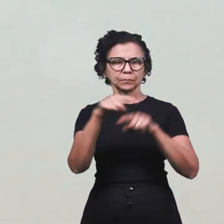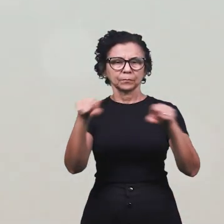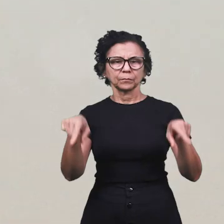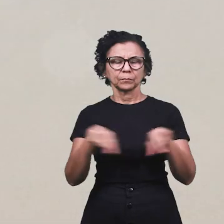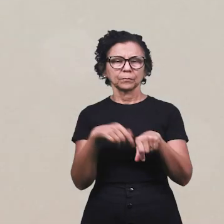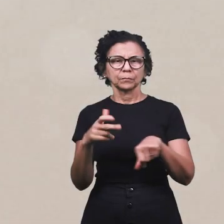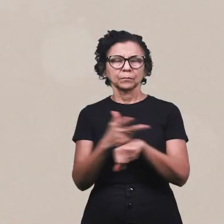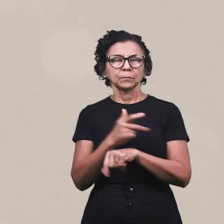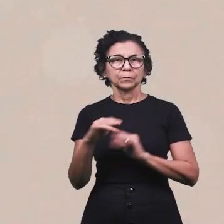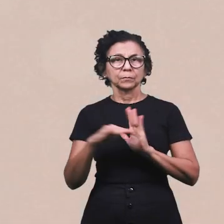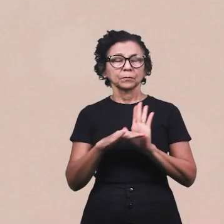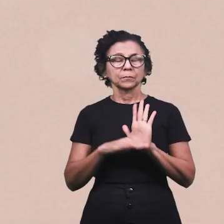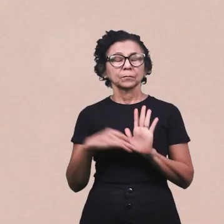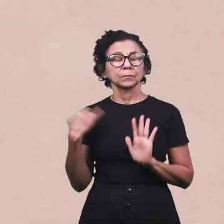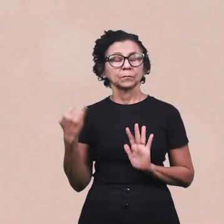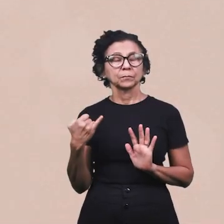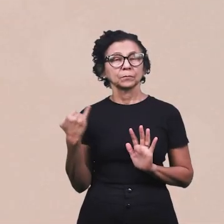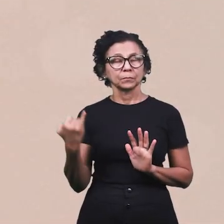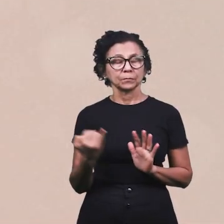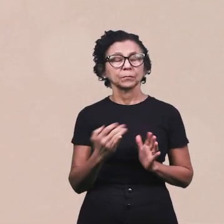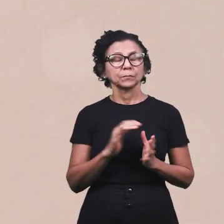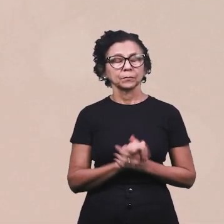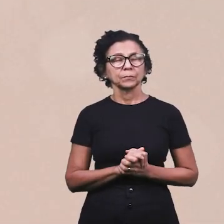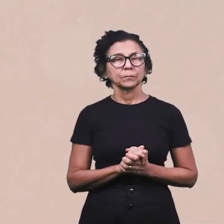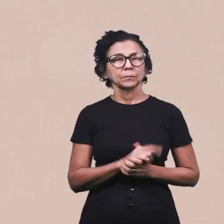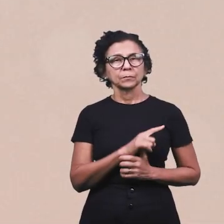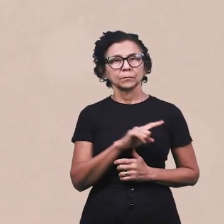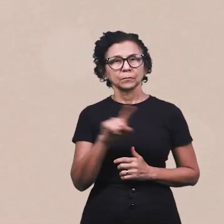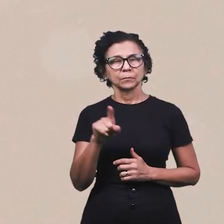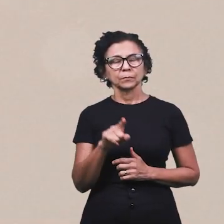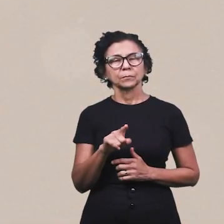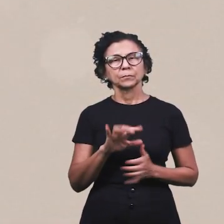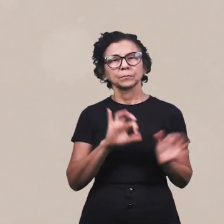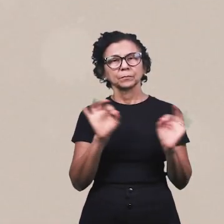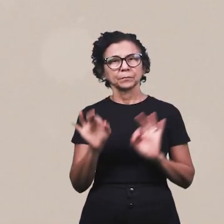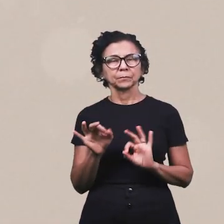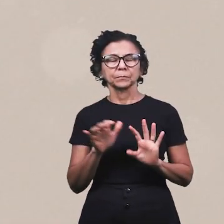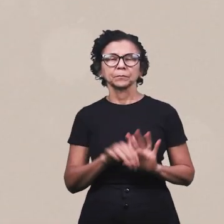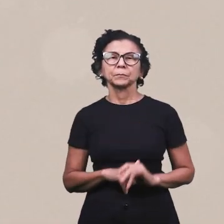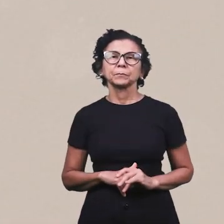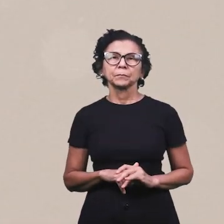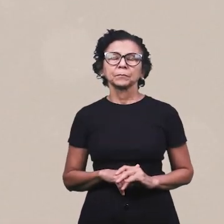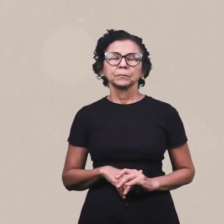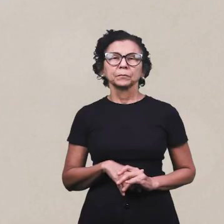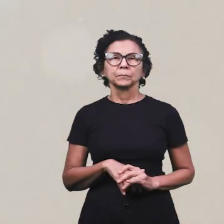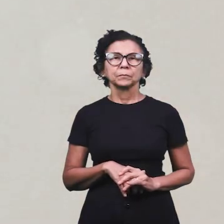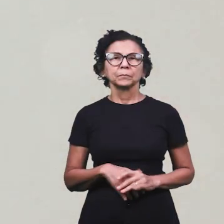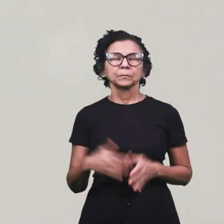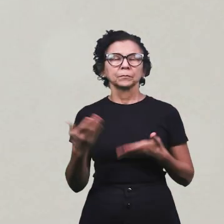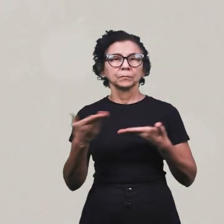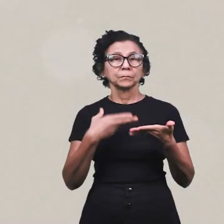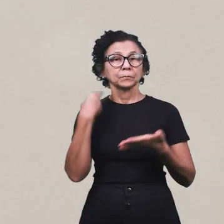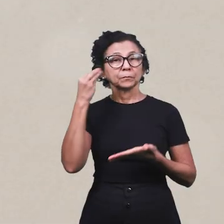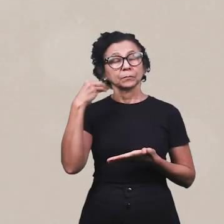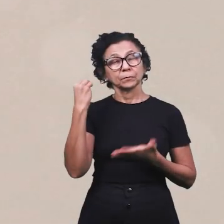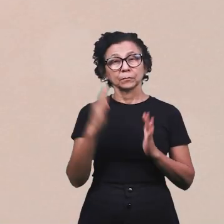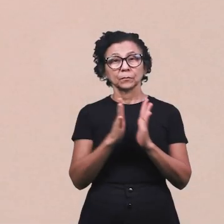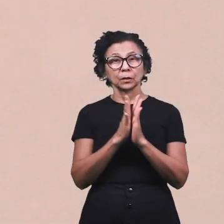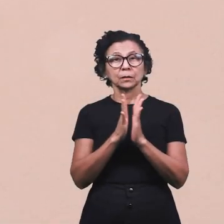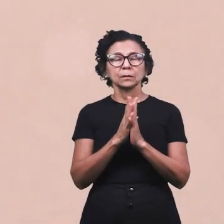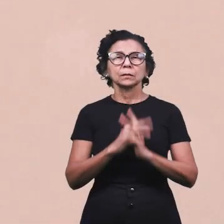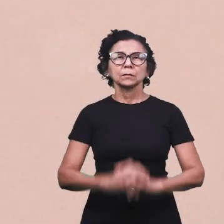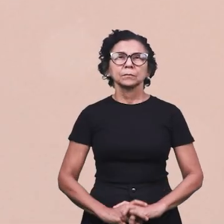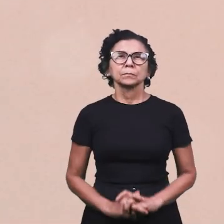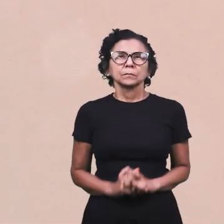programa tão importante, programa Mais Sábios, todos que nos assistem. Estou com a oportunidade de compartilhar uma experiência de oração,